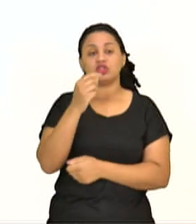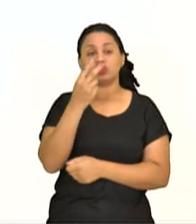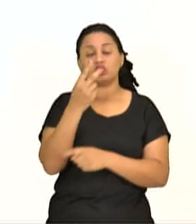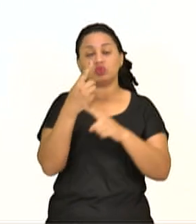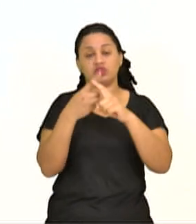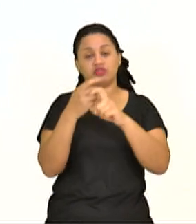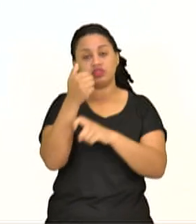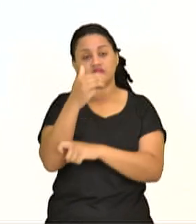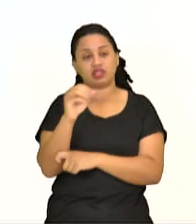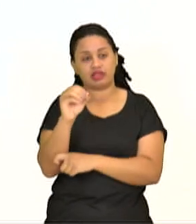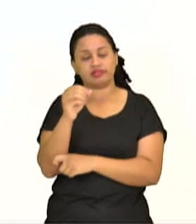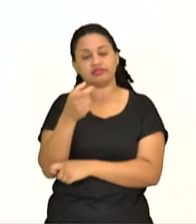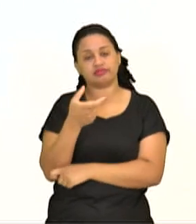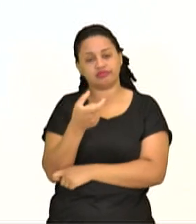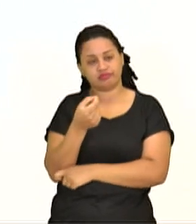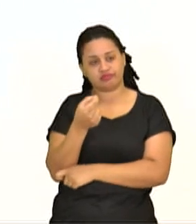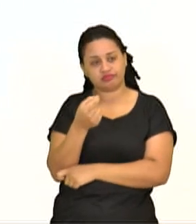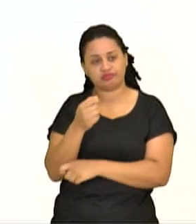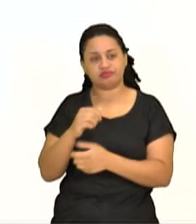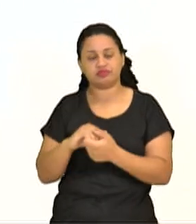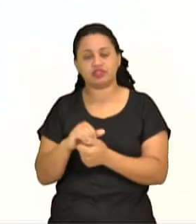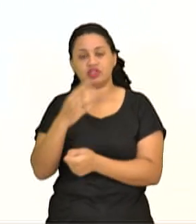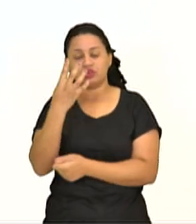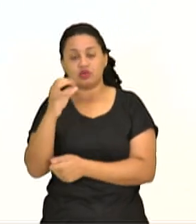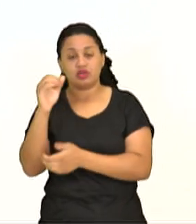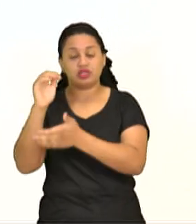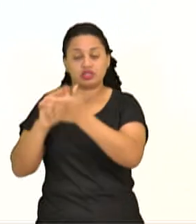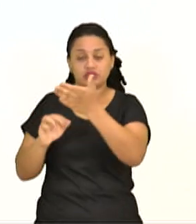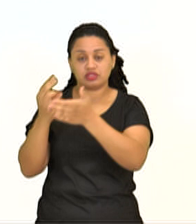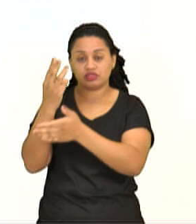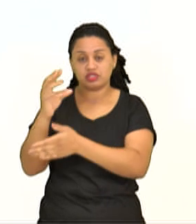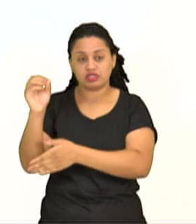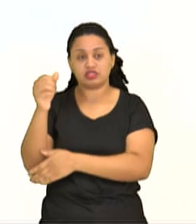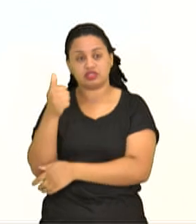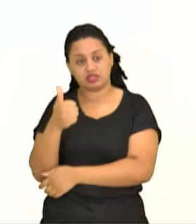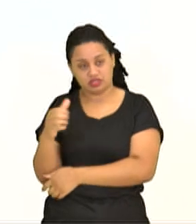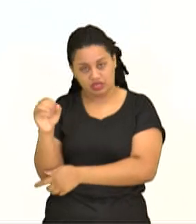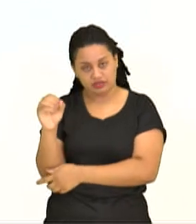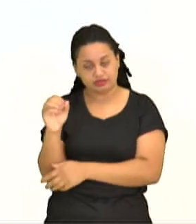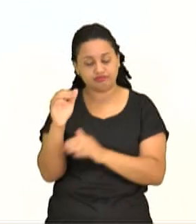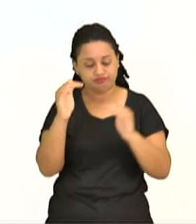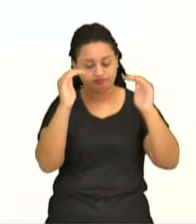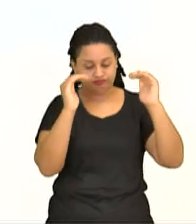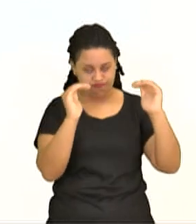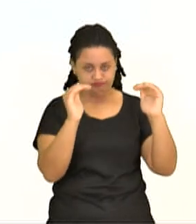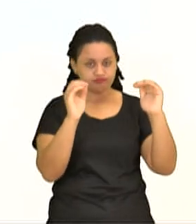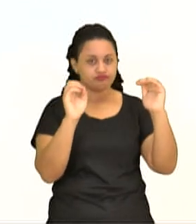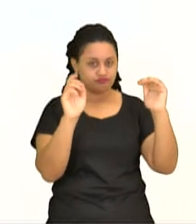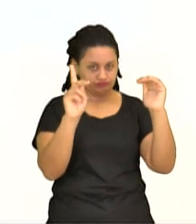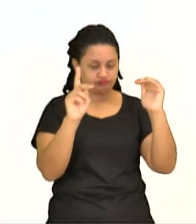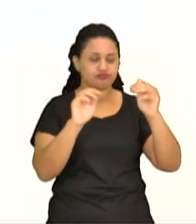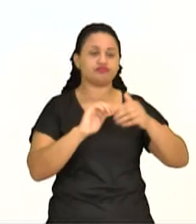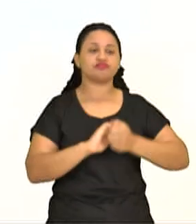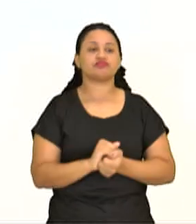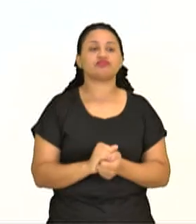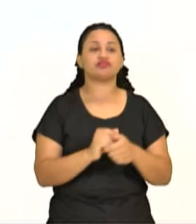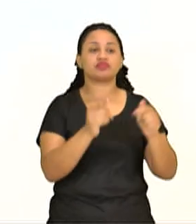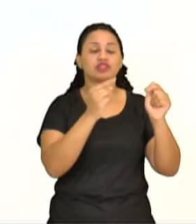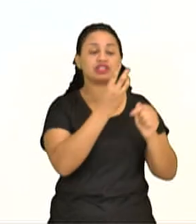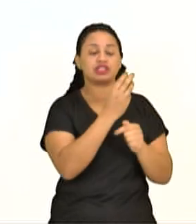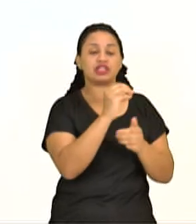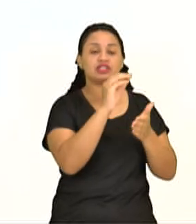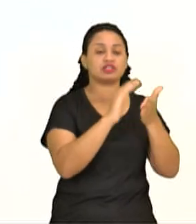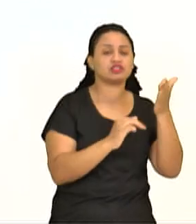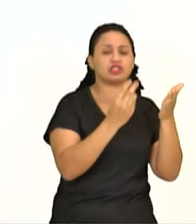2 vezes 10, 20. 40 menos 30, 10. Tudo bem? Muito bem. 30